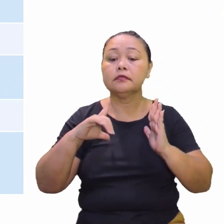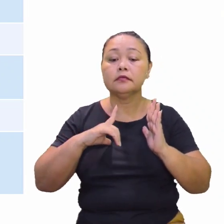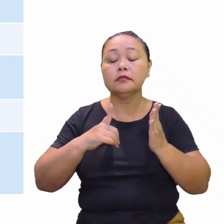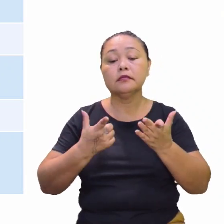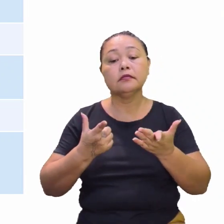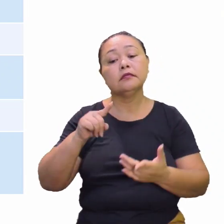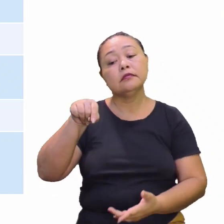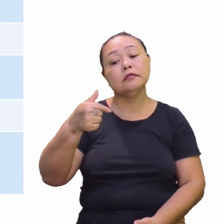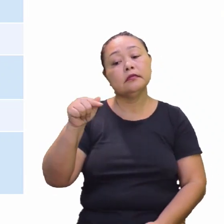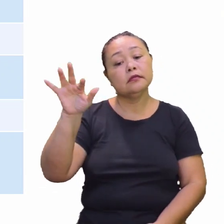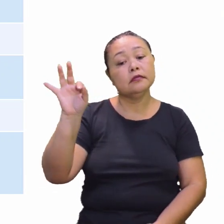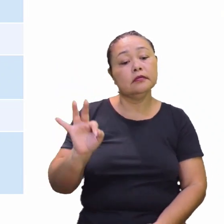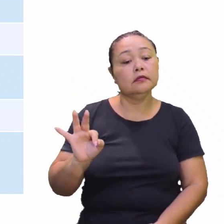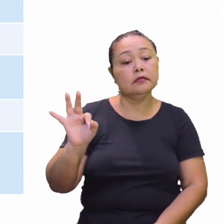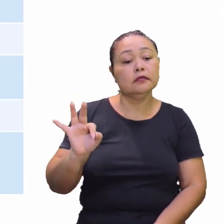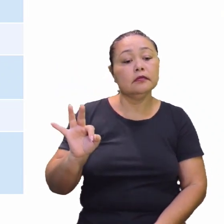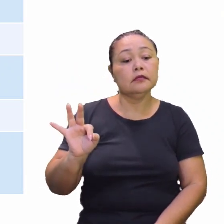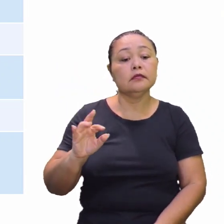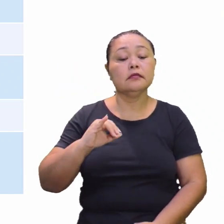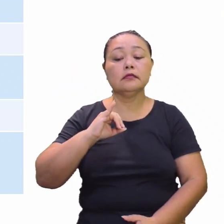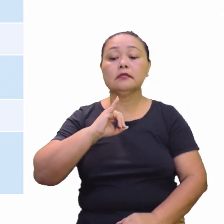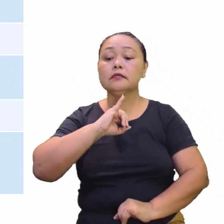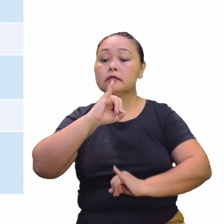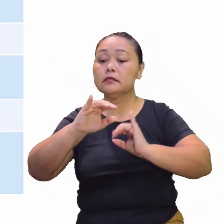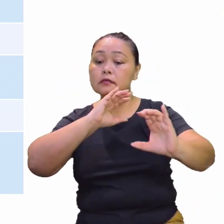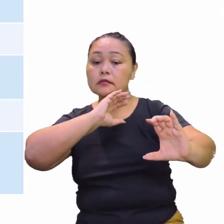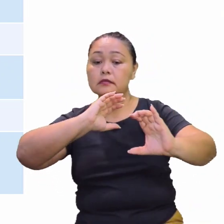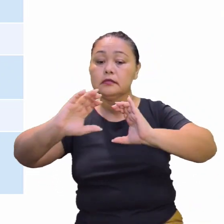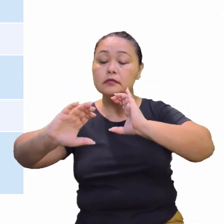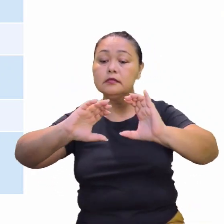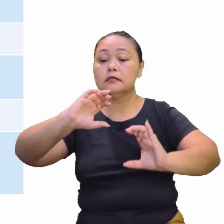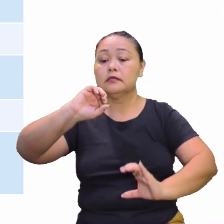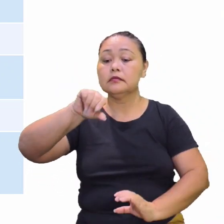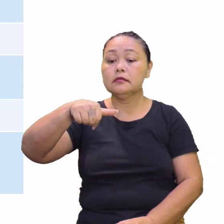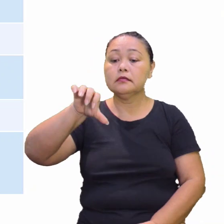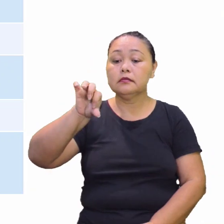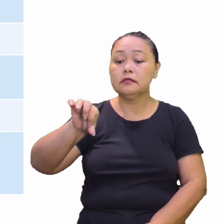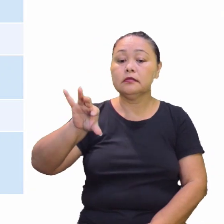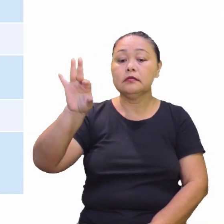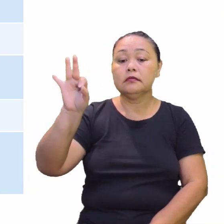serviços e comércio, 1,7%. Informação e comunicação,